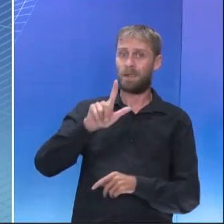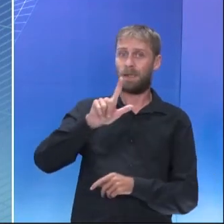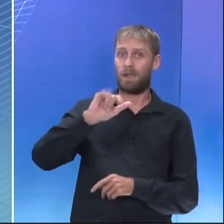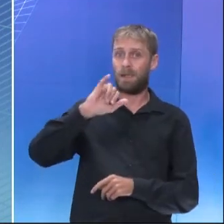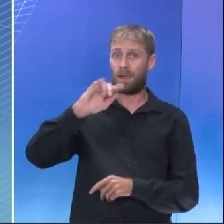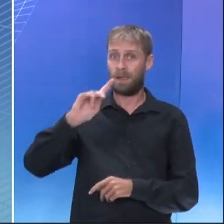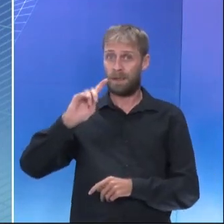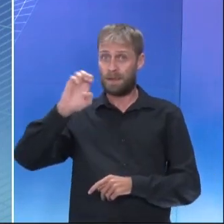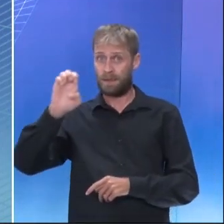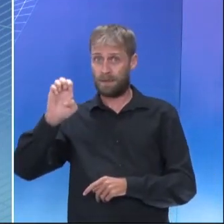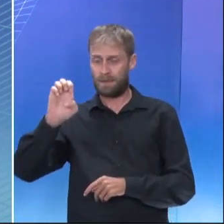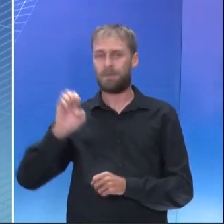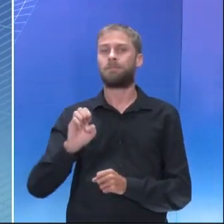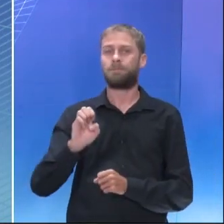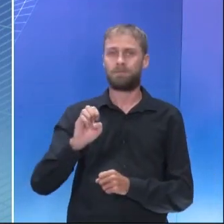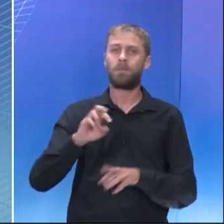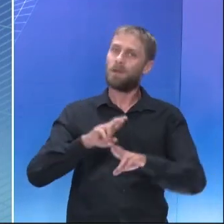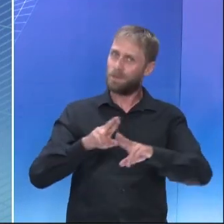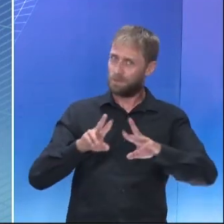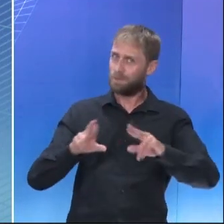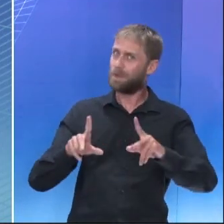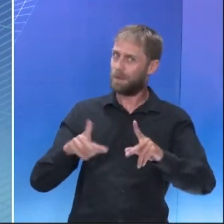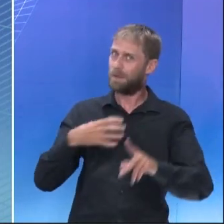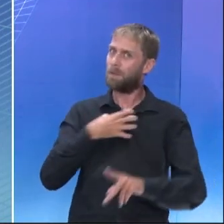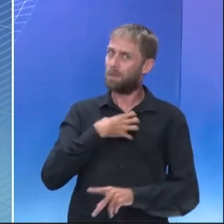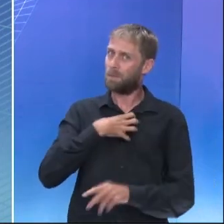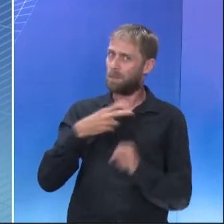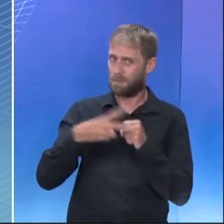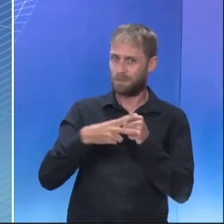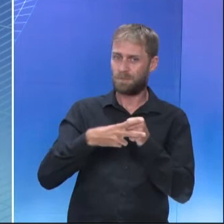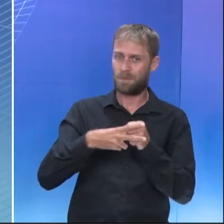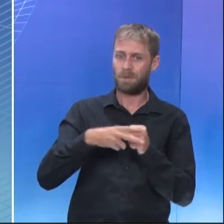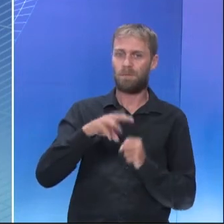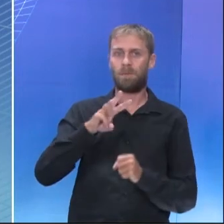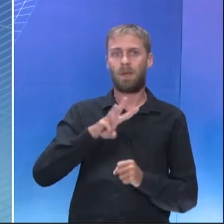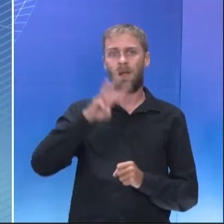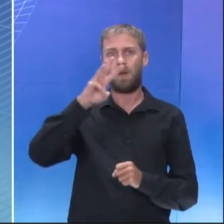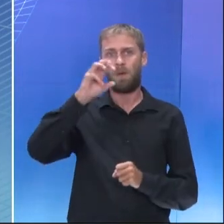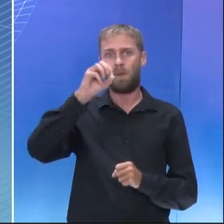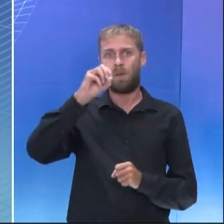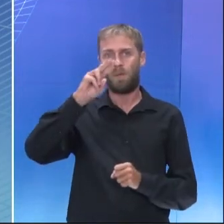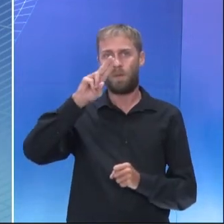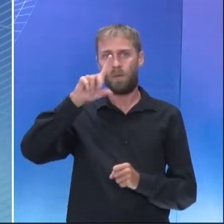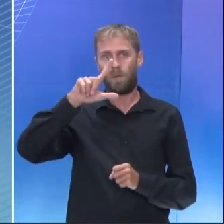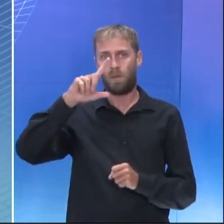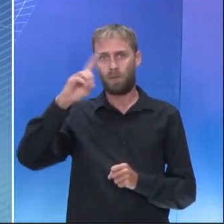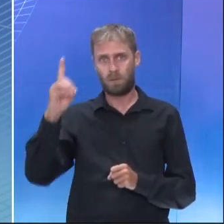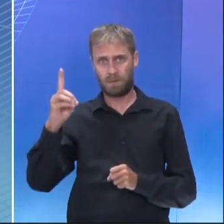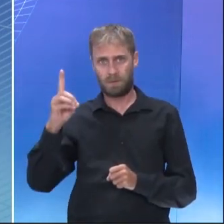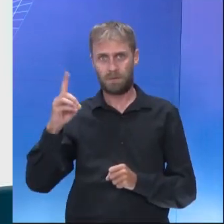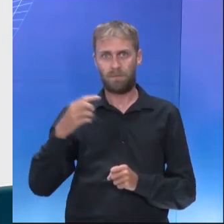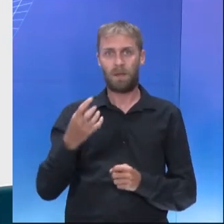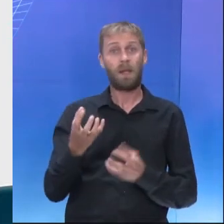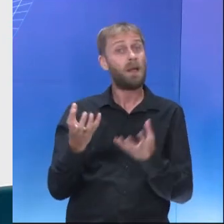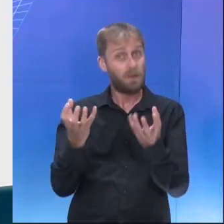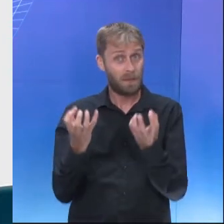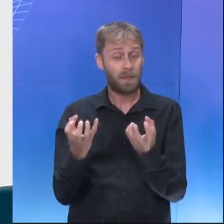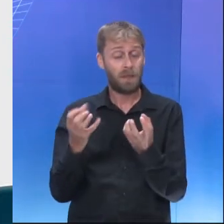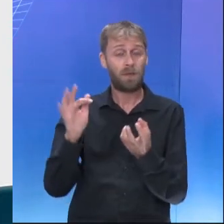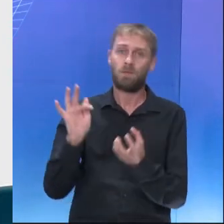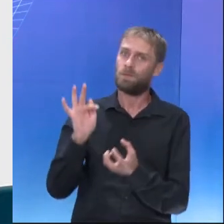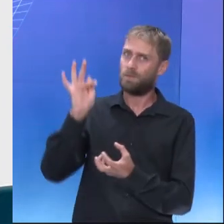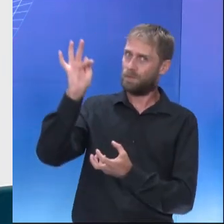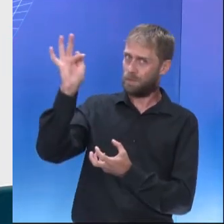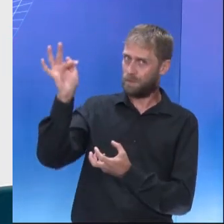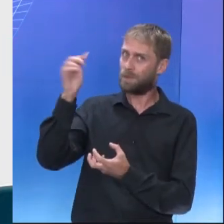uma diferença? É um modal verbo aí? Would like, eu gostaria, tá? Então, esses verbos aqui,